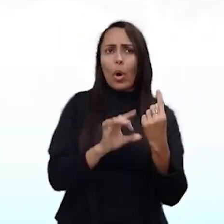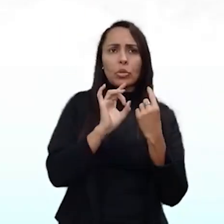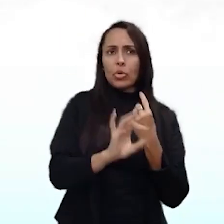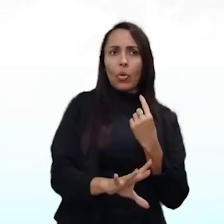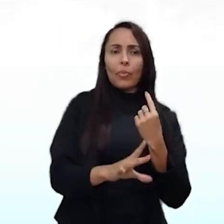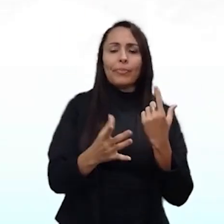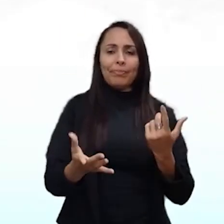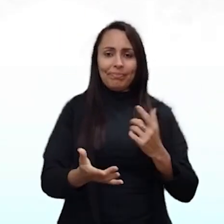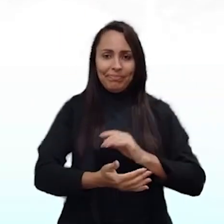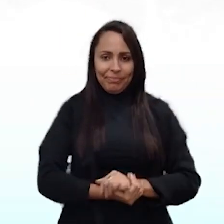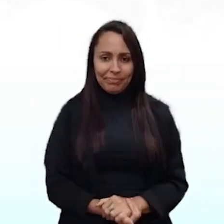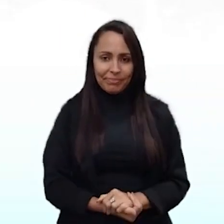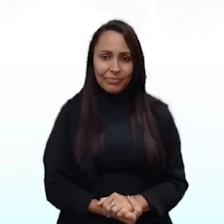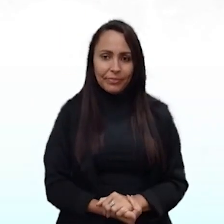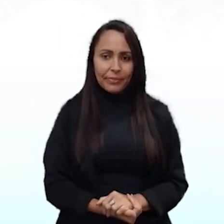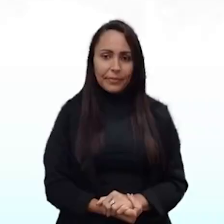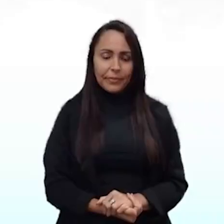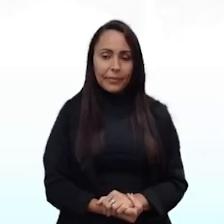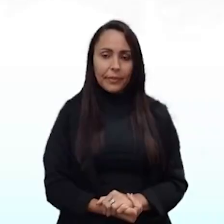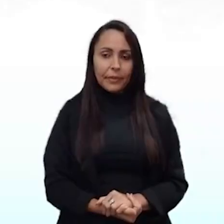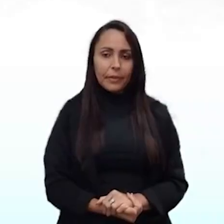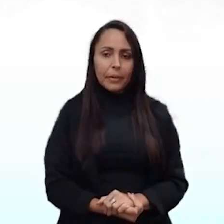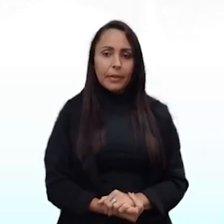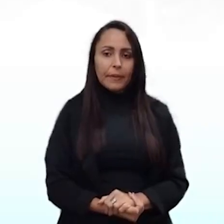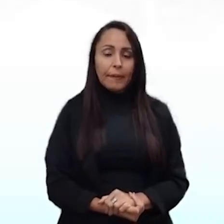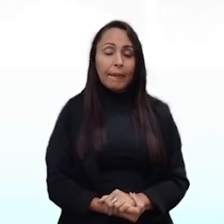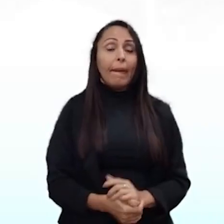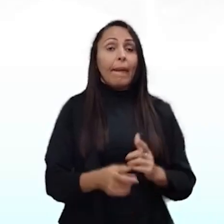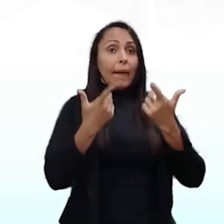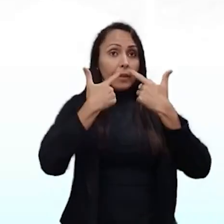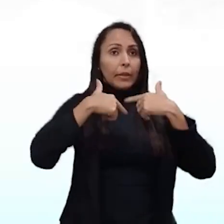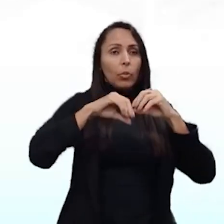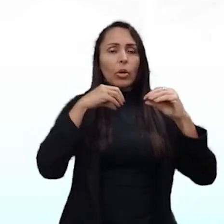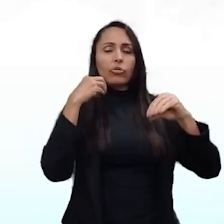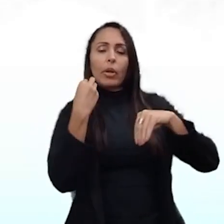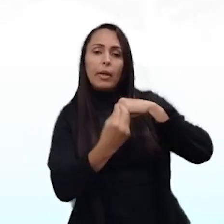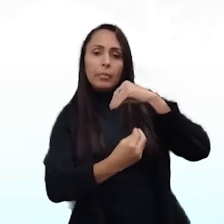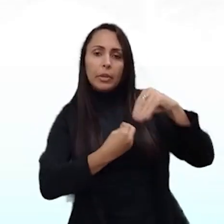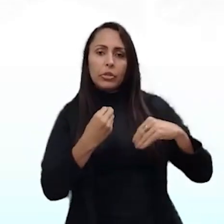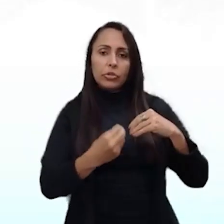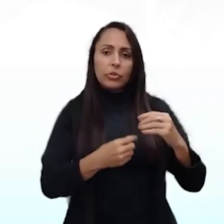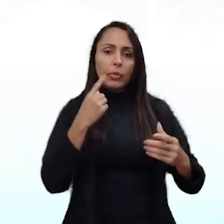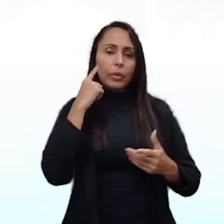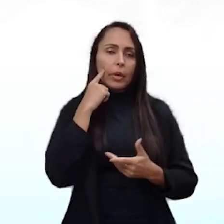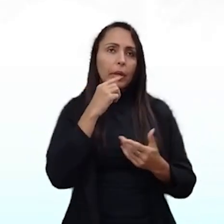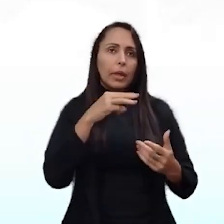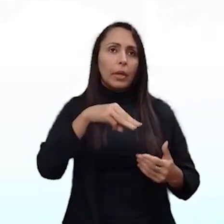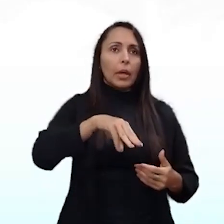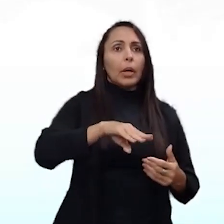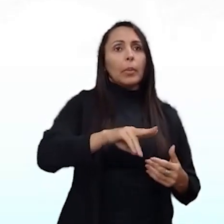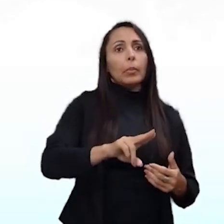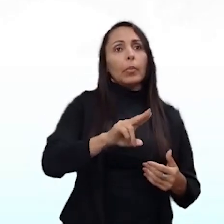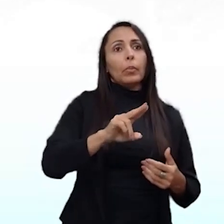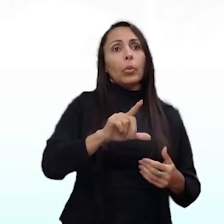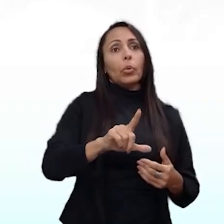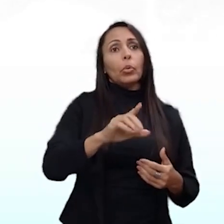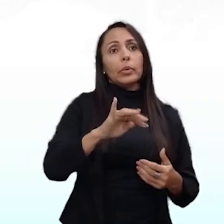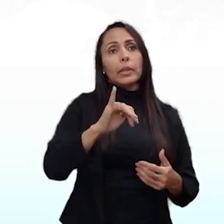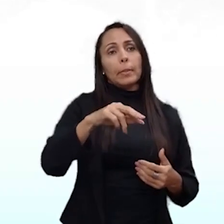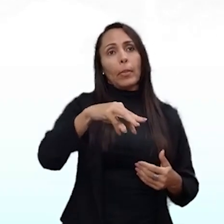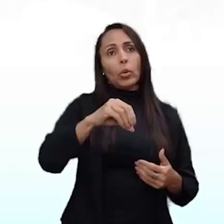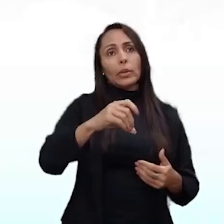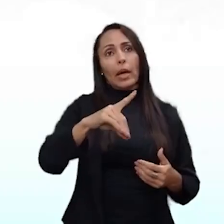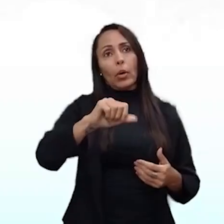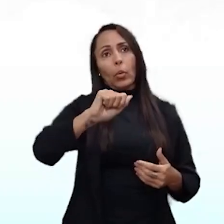de intertextualidade temática, dentro desse texto. A linguagem é mista e é um texto multimodal, tirado aí